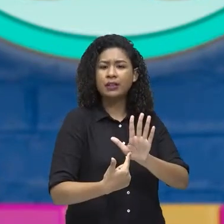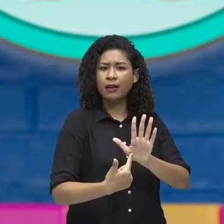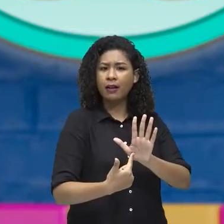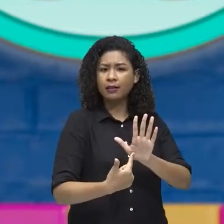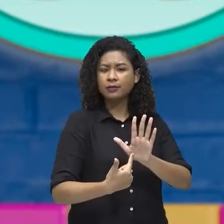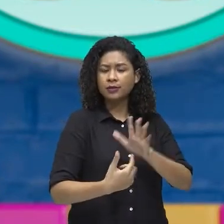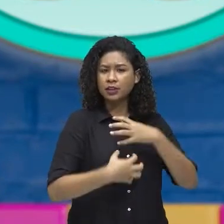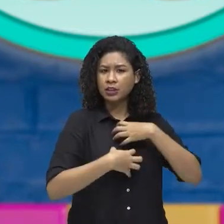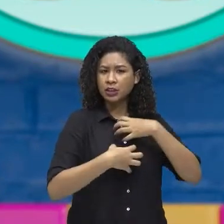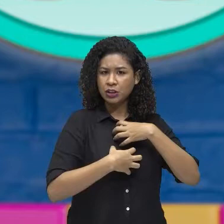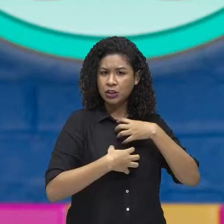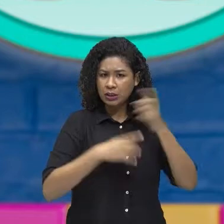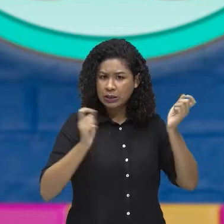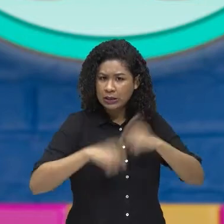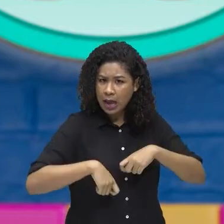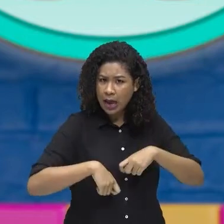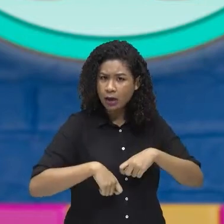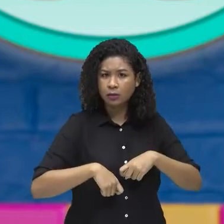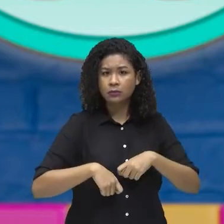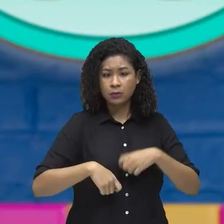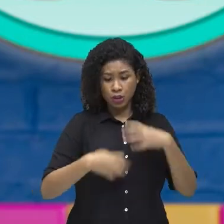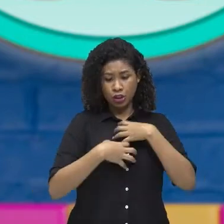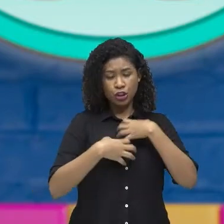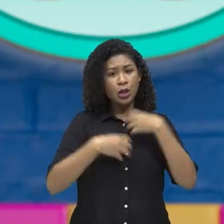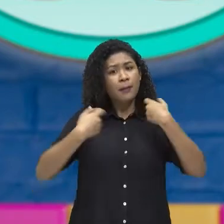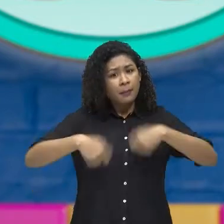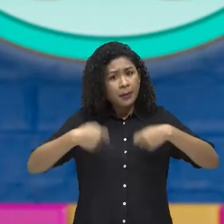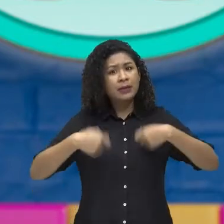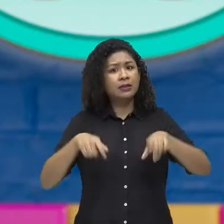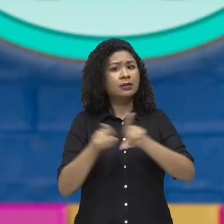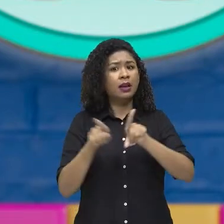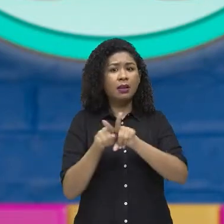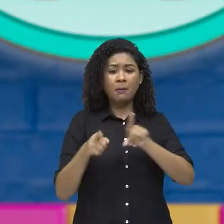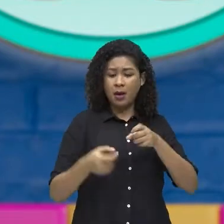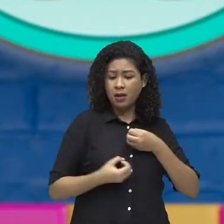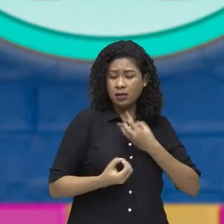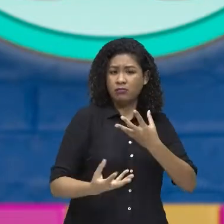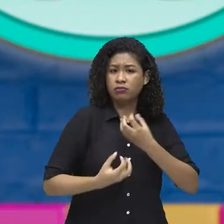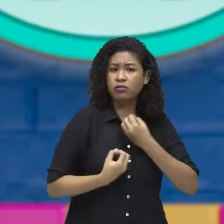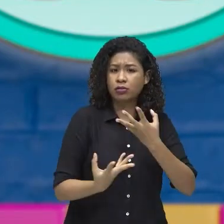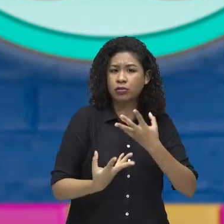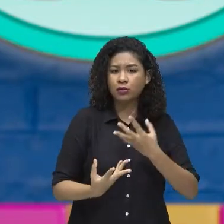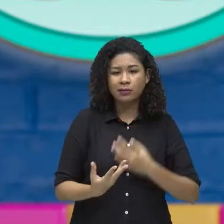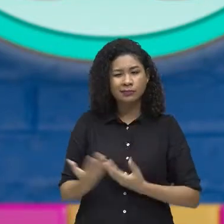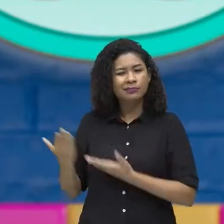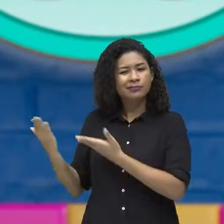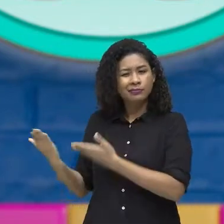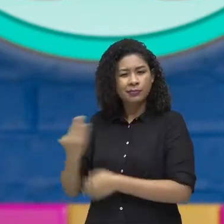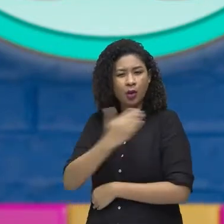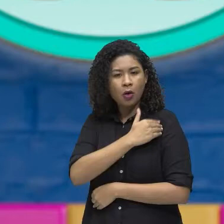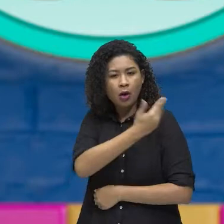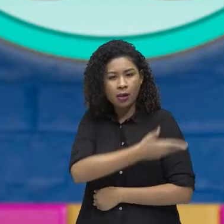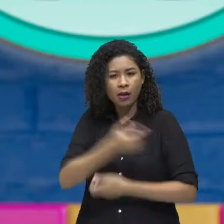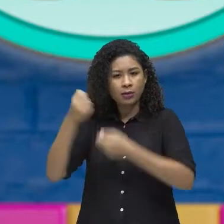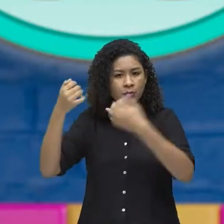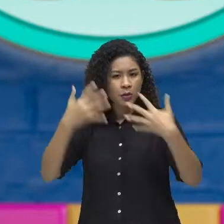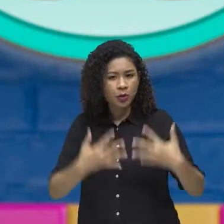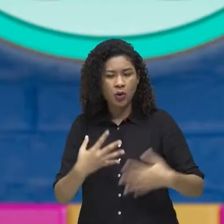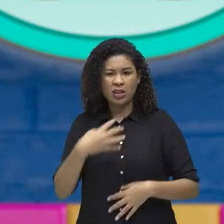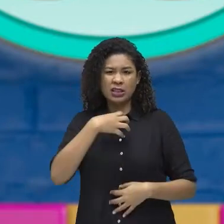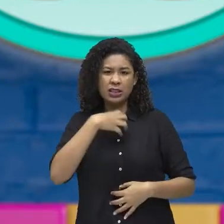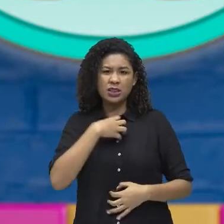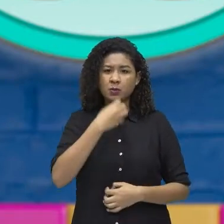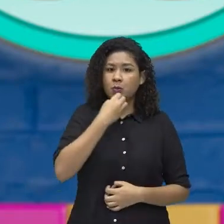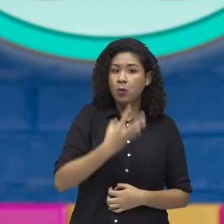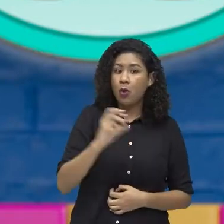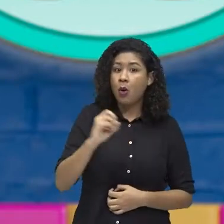esse corpo, eles também precisam ganhar o espaço deles de existência, como a Renata havia falando. Nenhum sentimento, seja ele bom ou